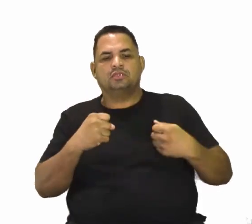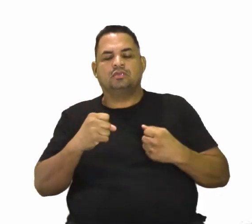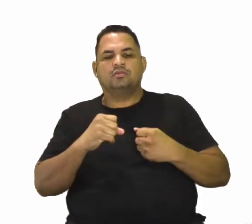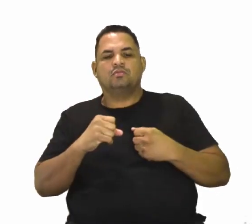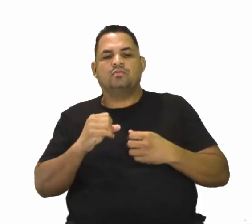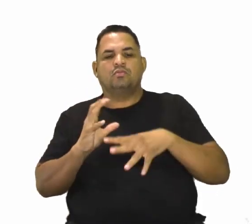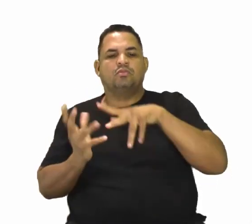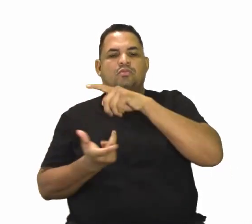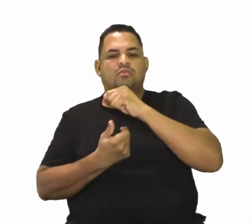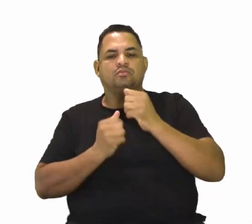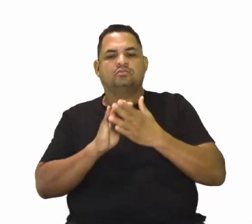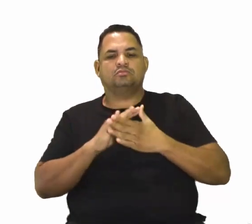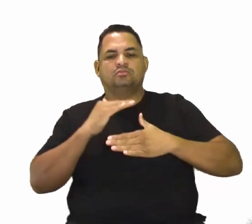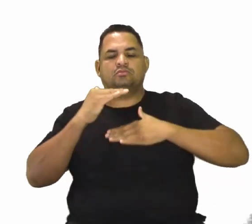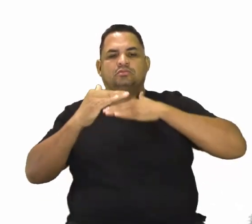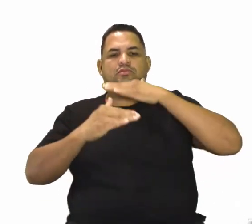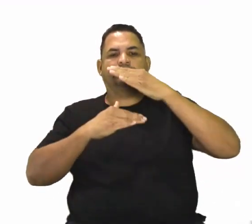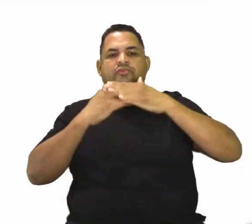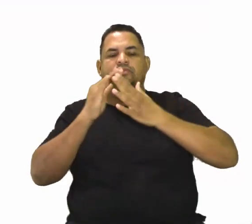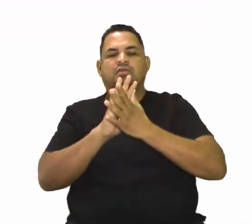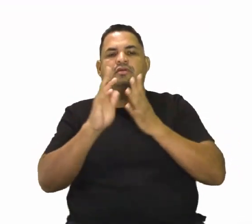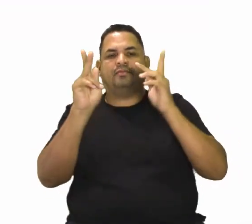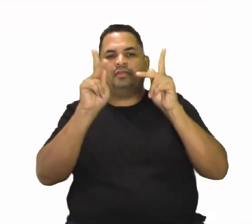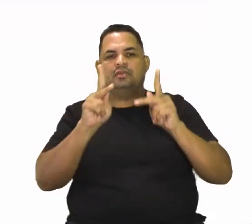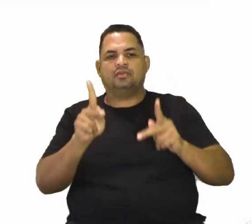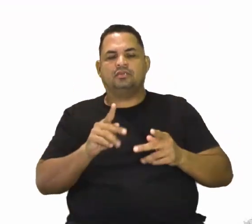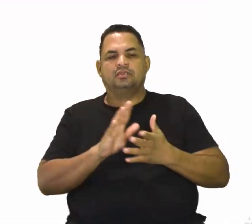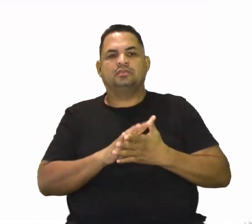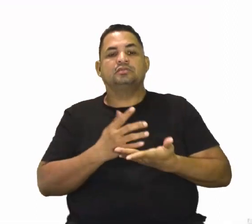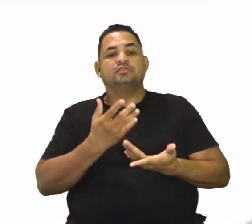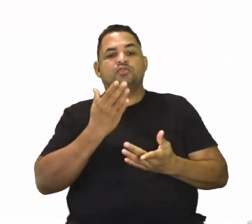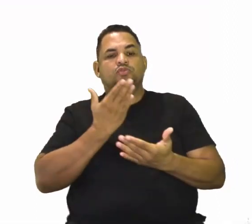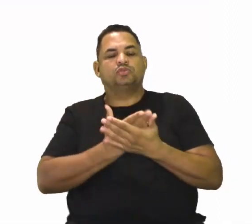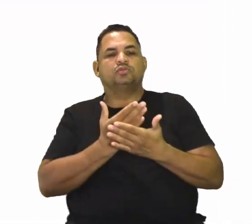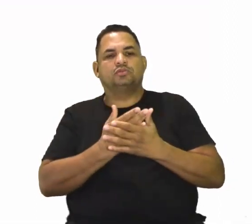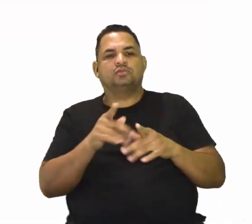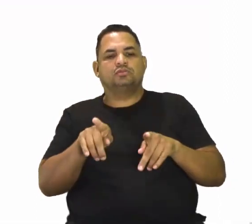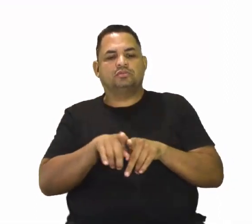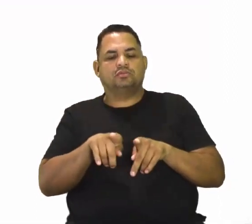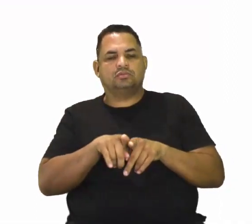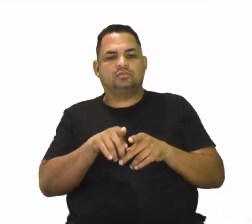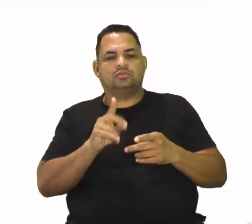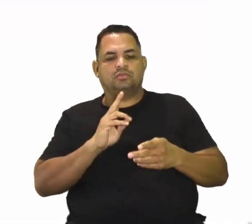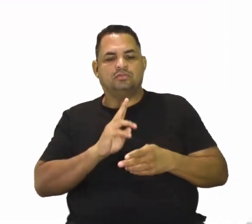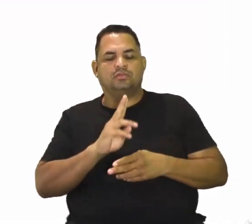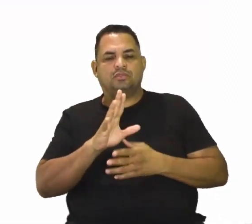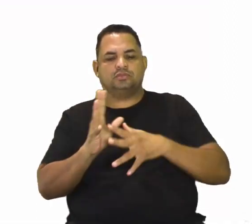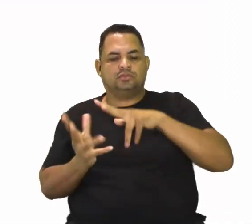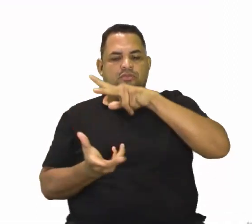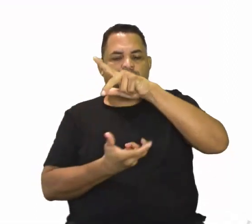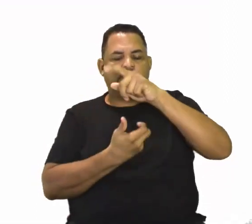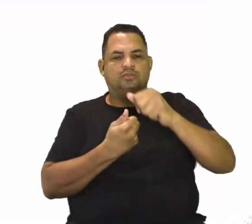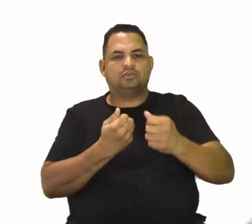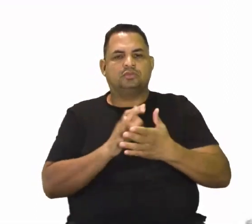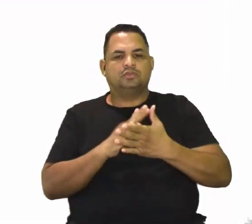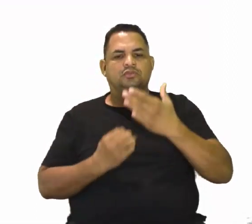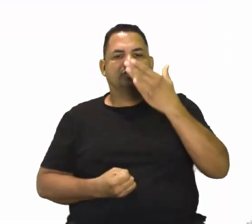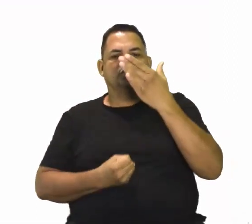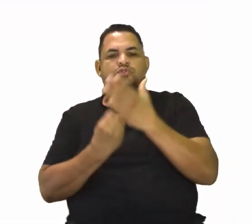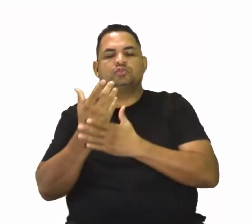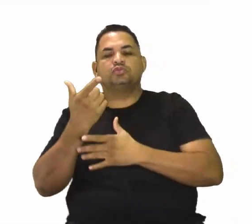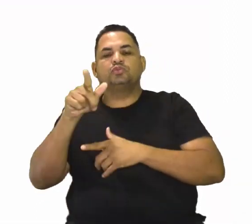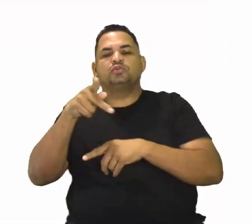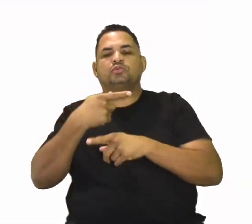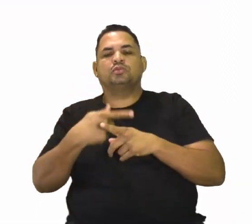como prosperar a paz. Vimos também nessa aula que o processo de globalização ele traz um